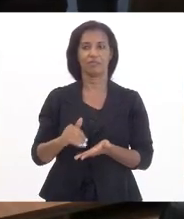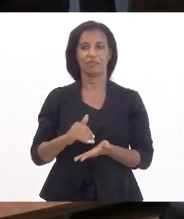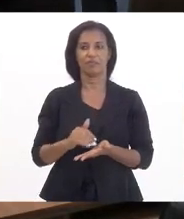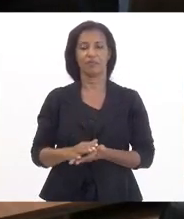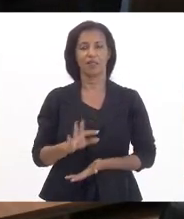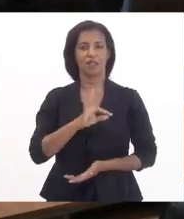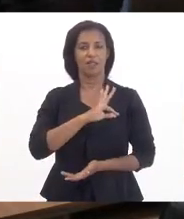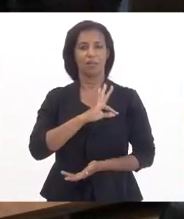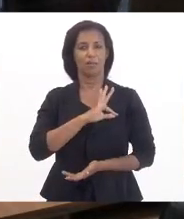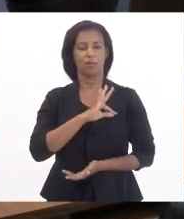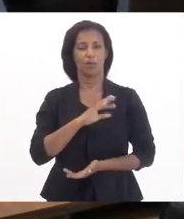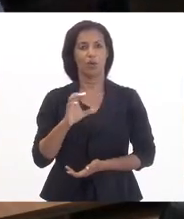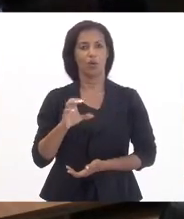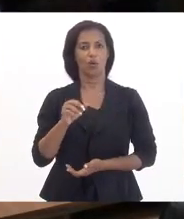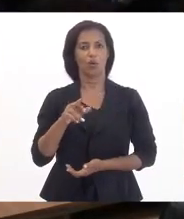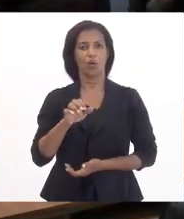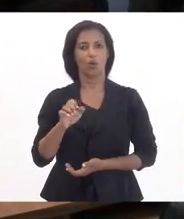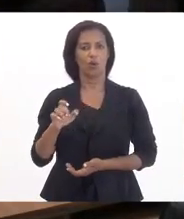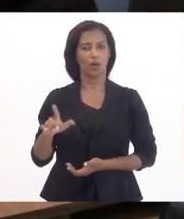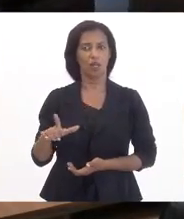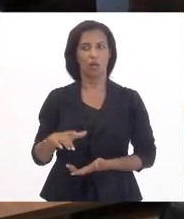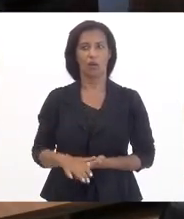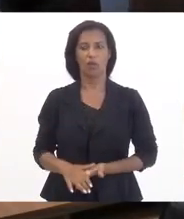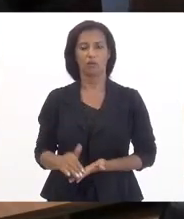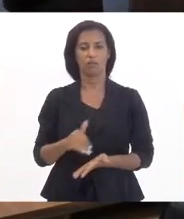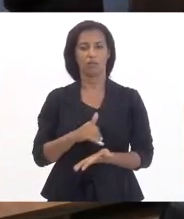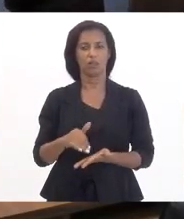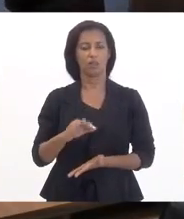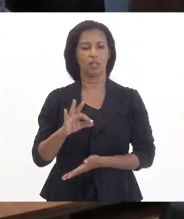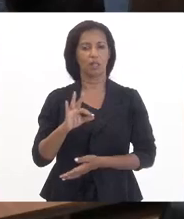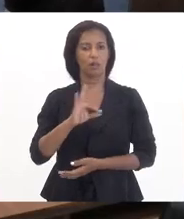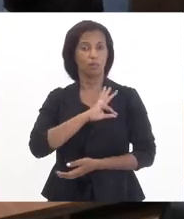da Polícia Militar, Coronel Henrique, o secretário da Polícia Civil,